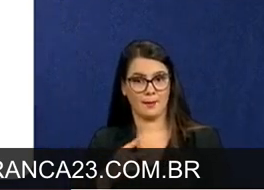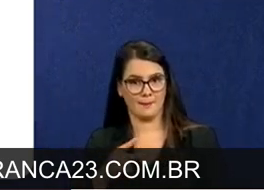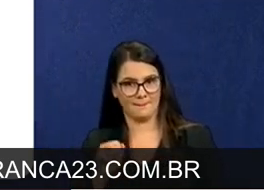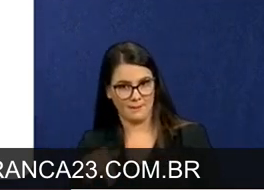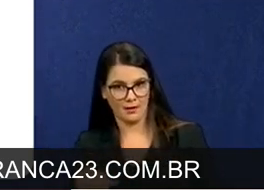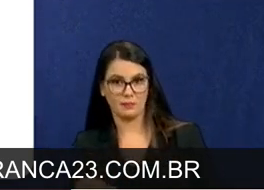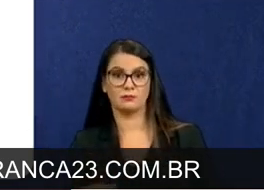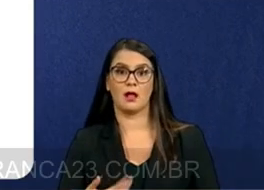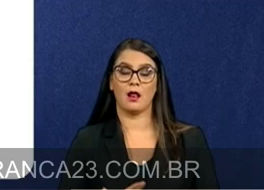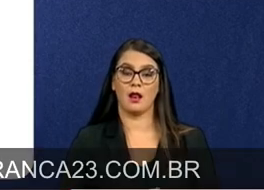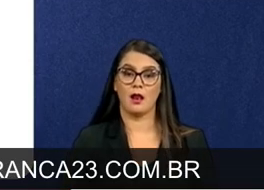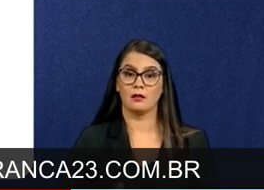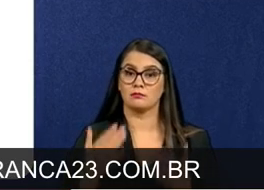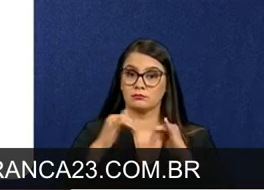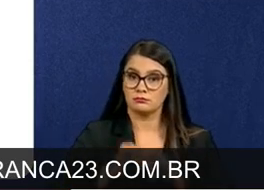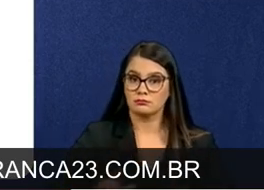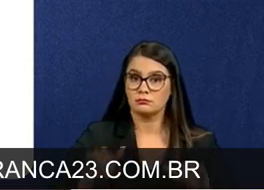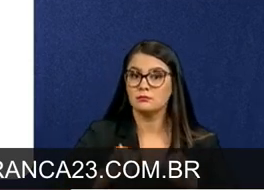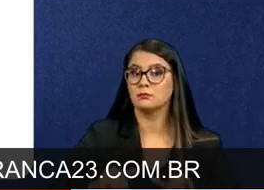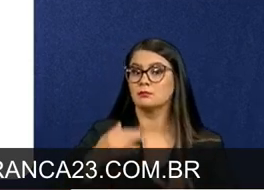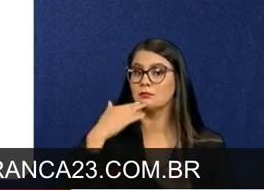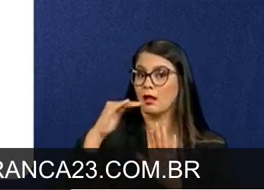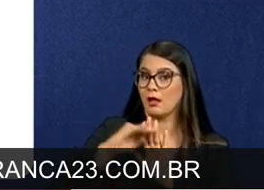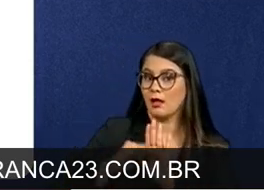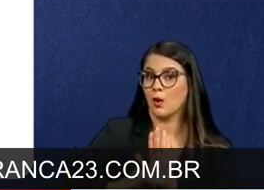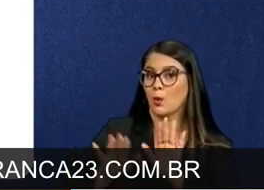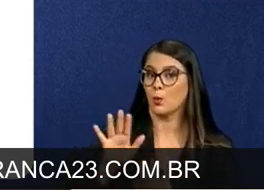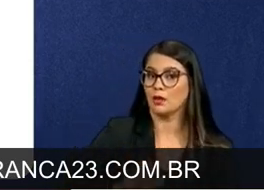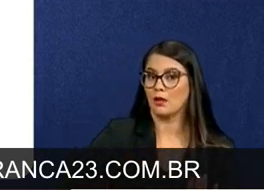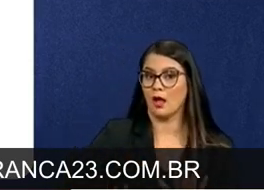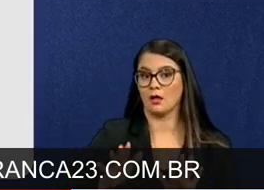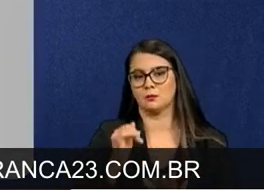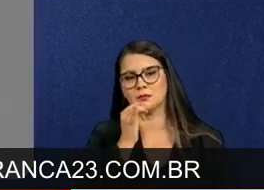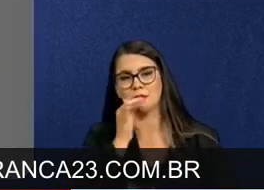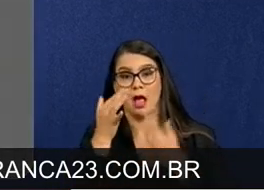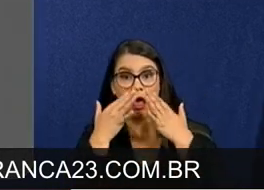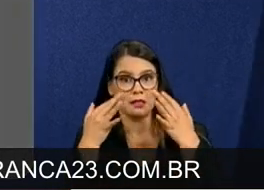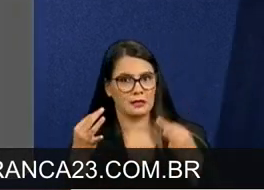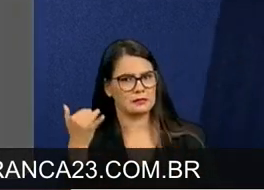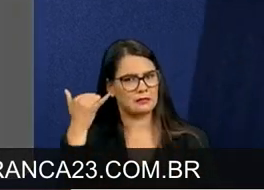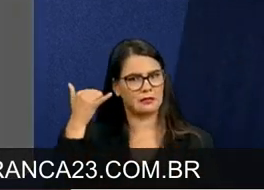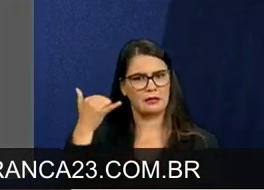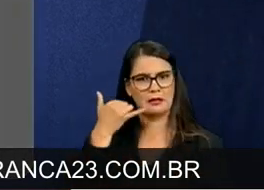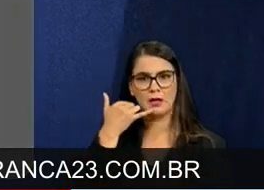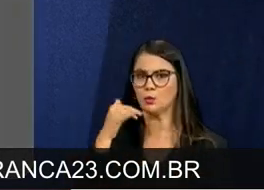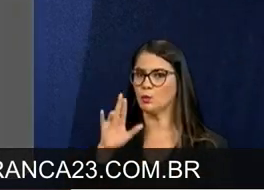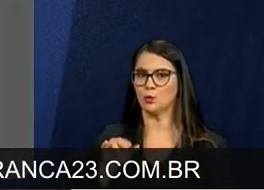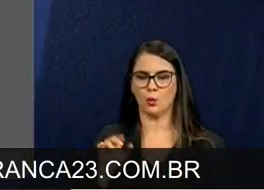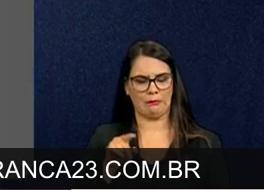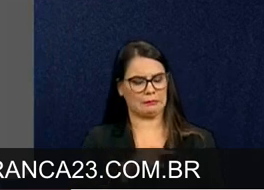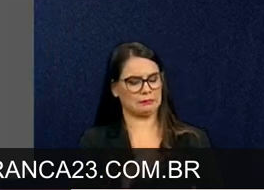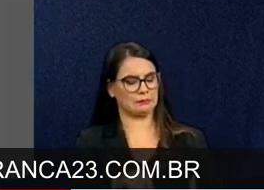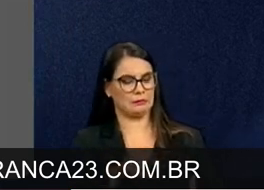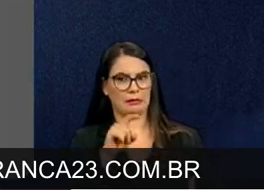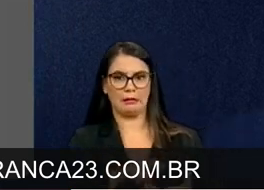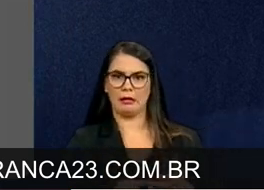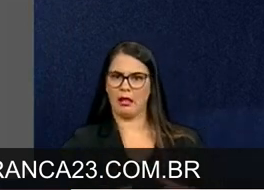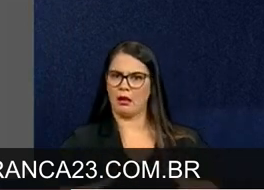de prevenção, sugerindo alguns cuidados, como ficar atento às ligações, nunca clicar em